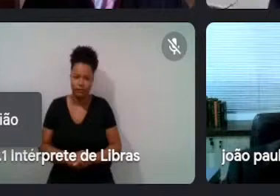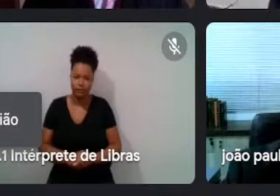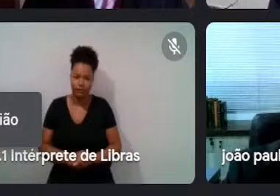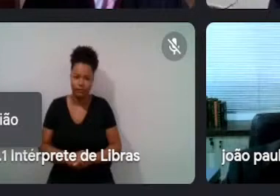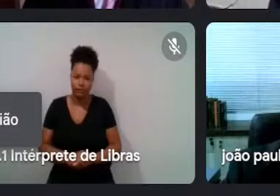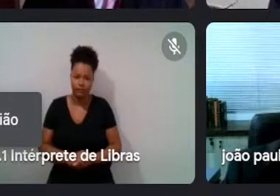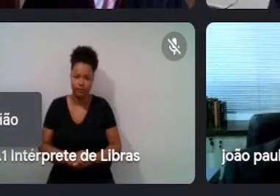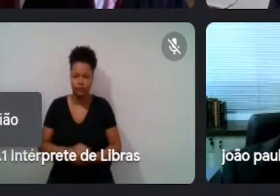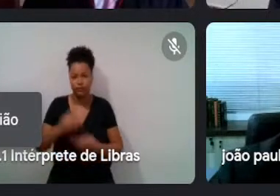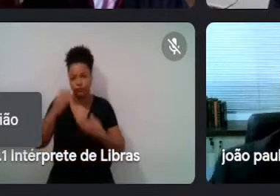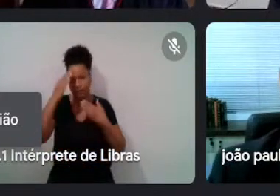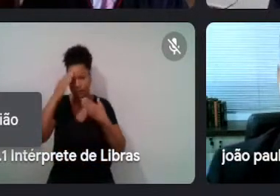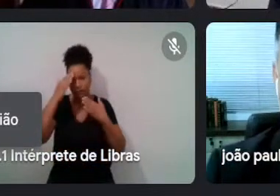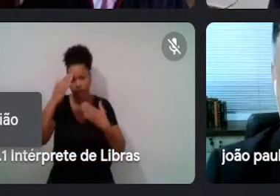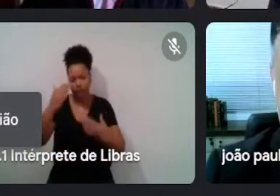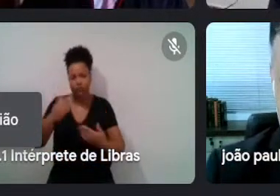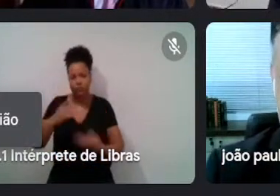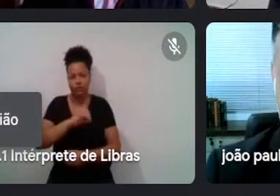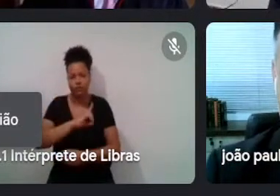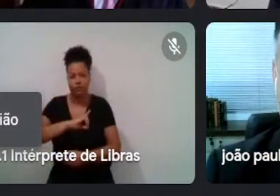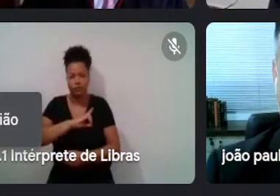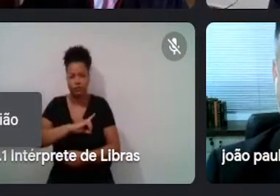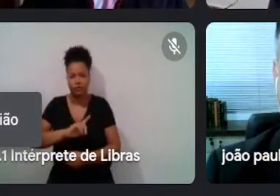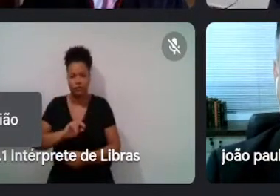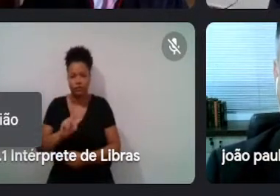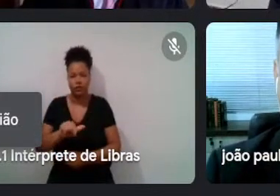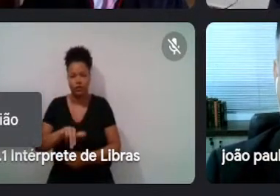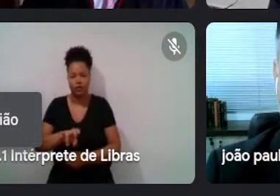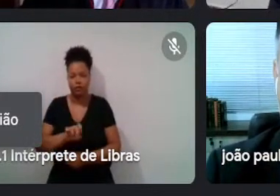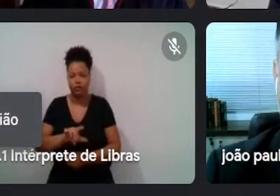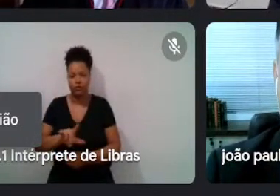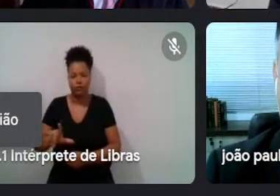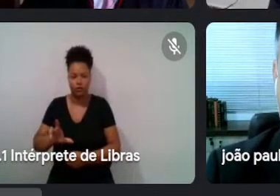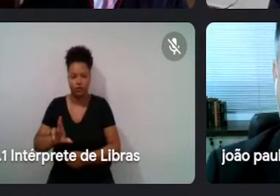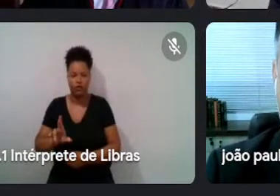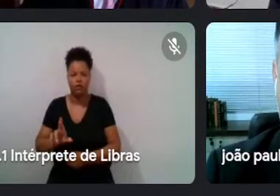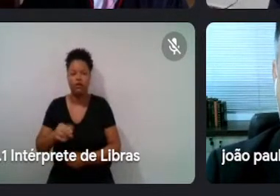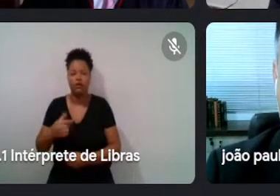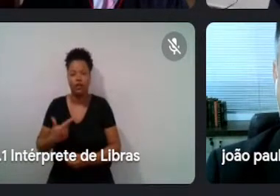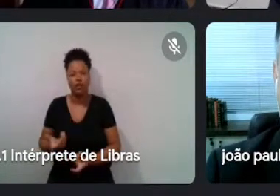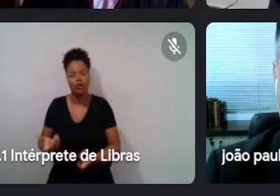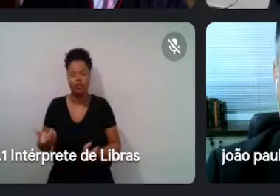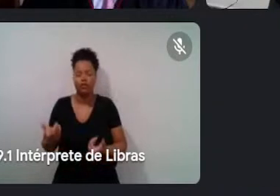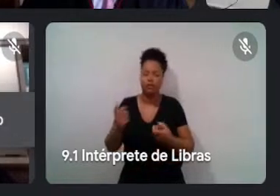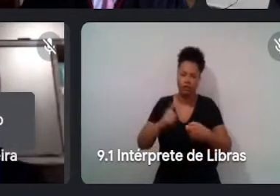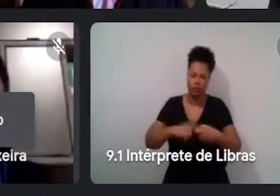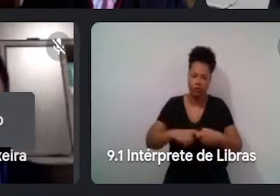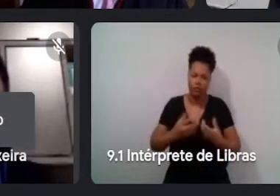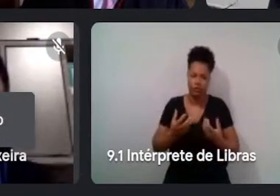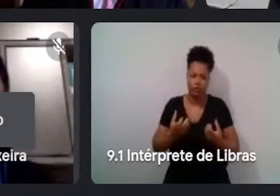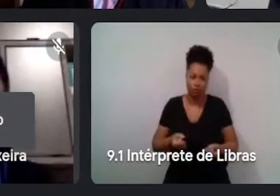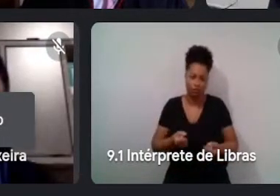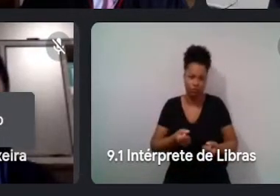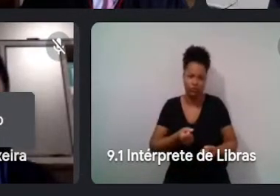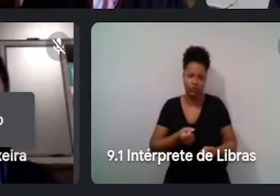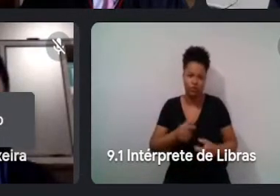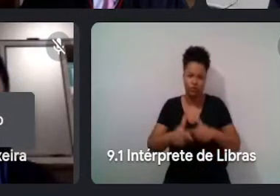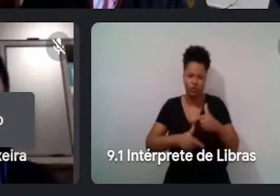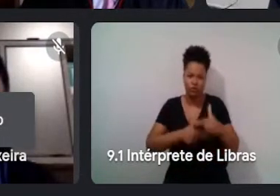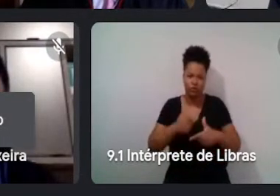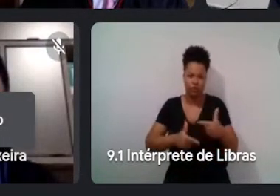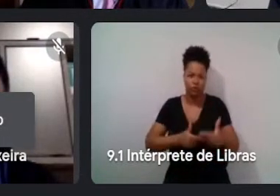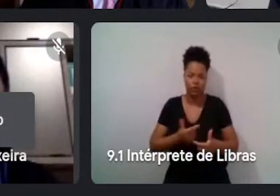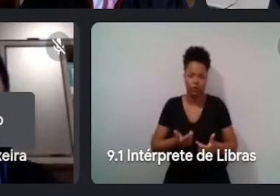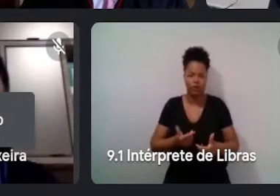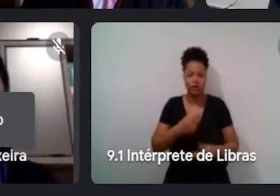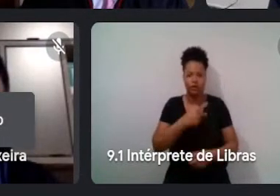Obrigado, desembargador Lamounier. Eu reassumo, então, os trabalhos aqui da presidência e convoco